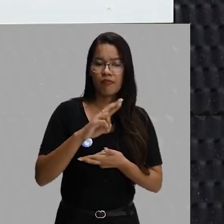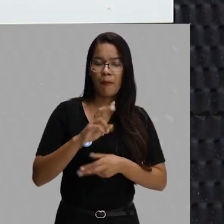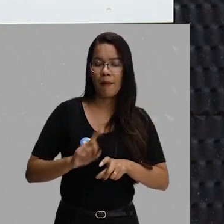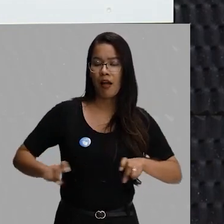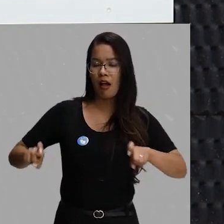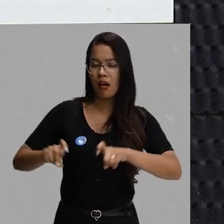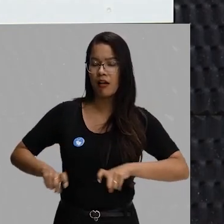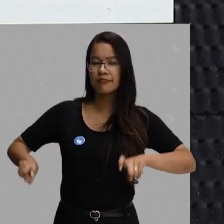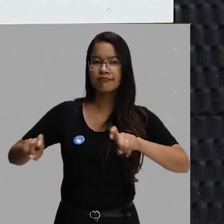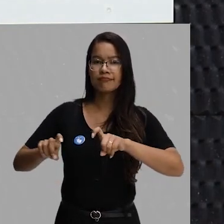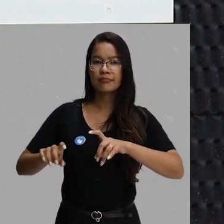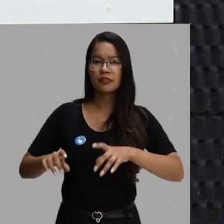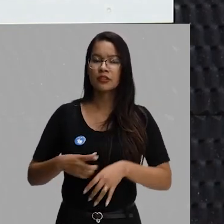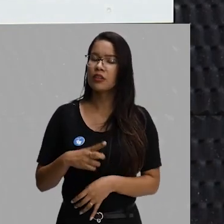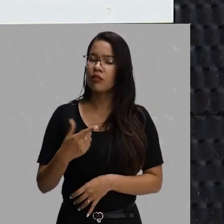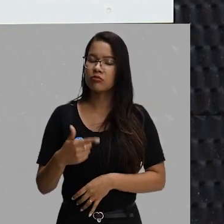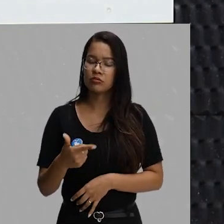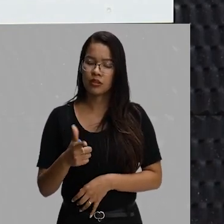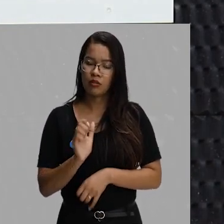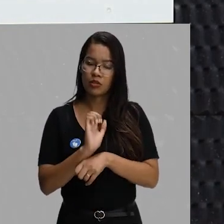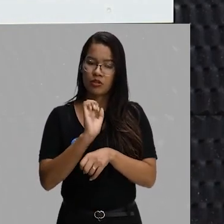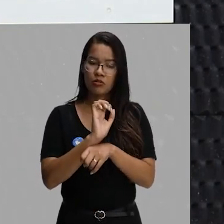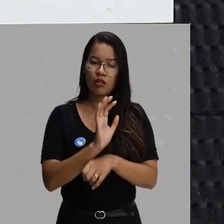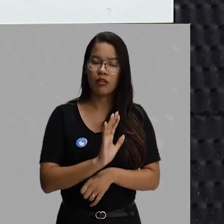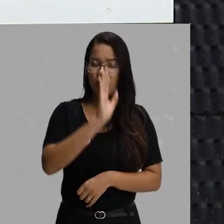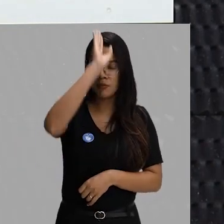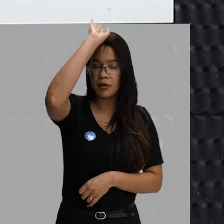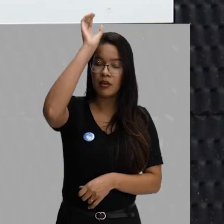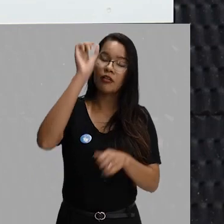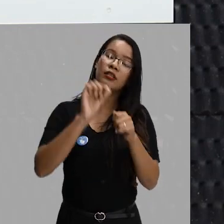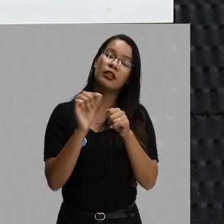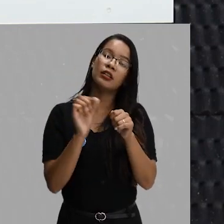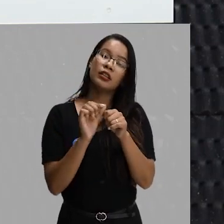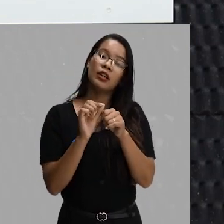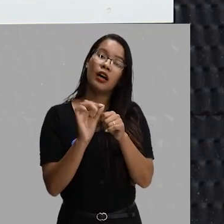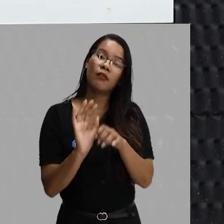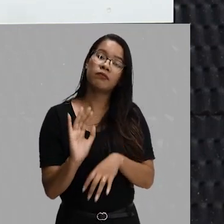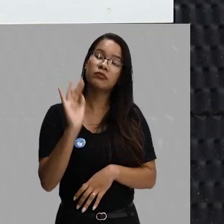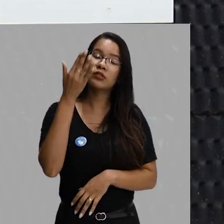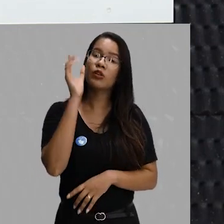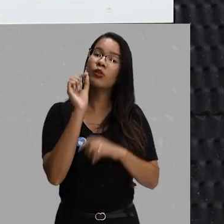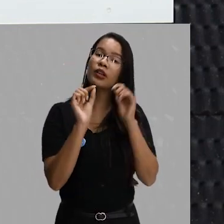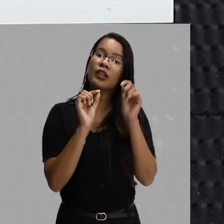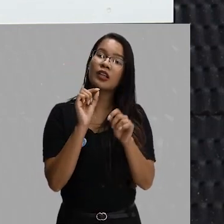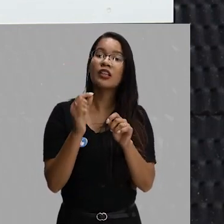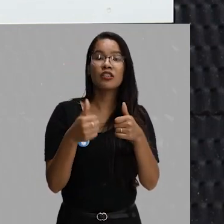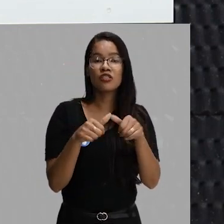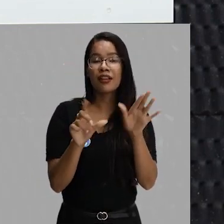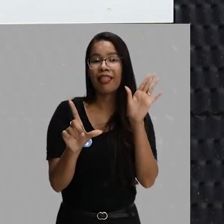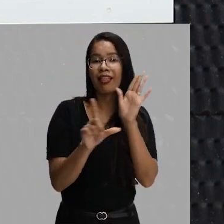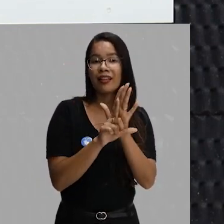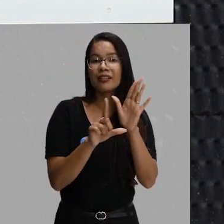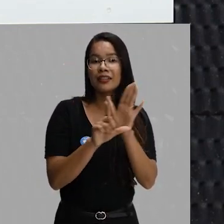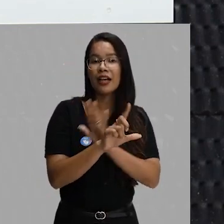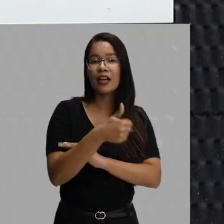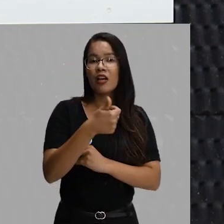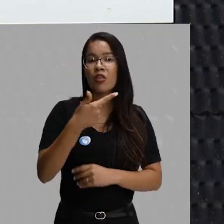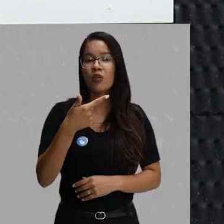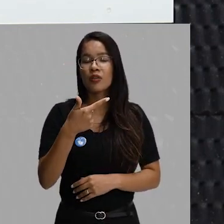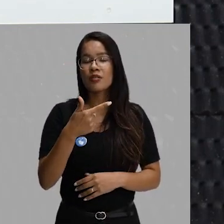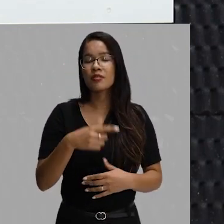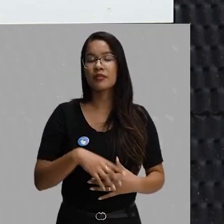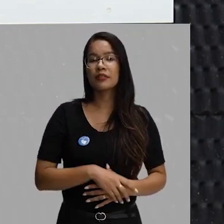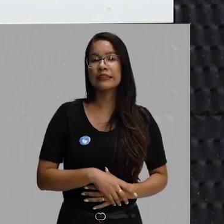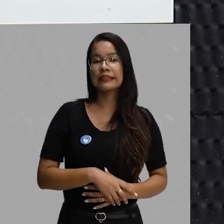não tem um Estado romano fazendo acontecer o que está lá na lei das 12 tábuas. Pelo